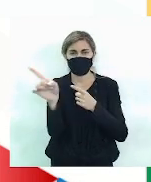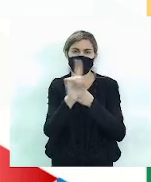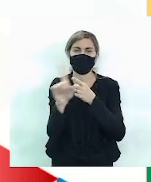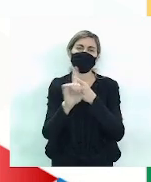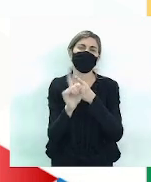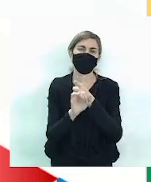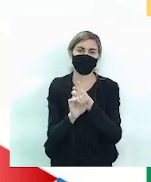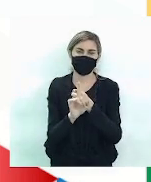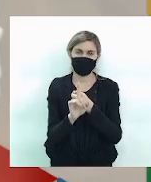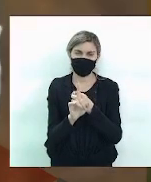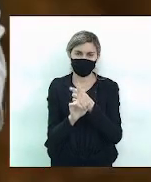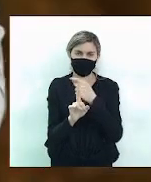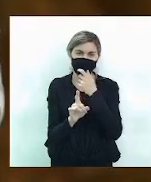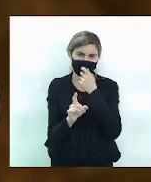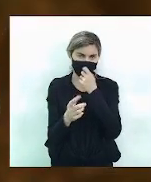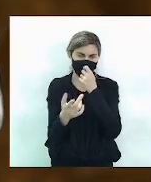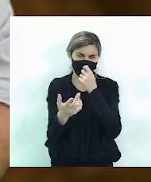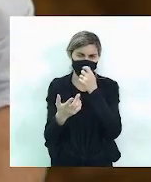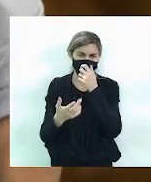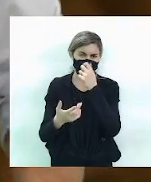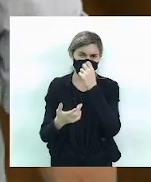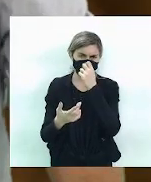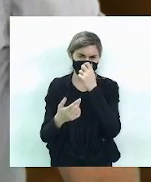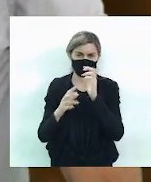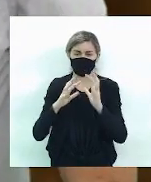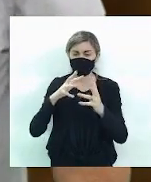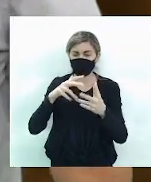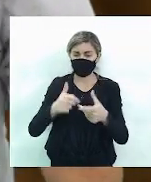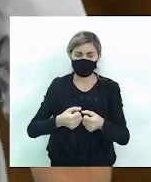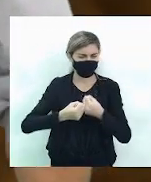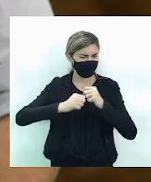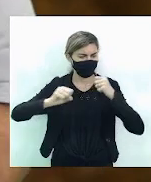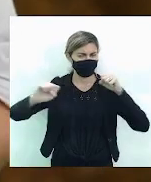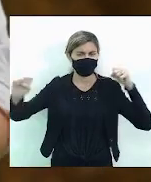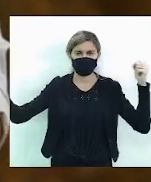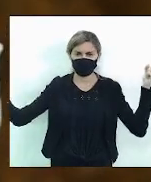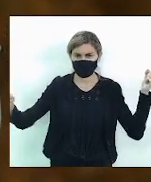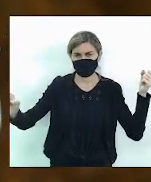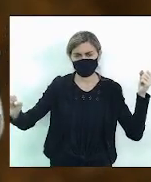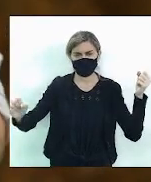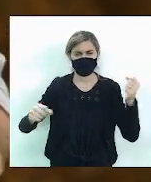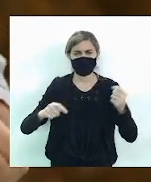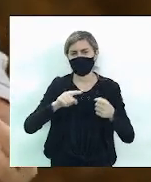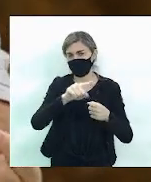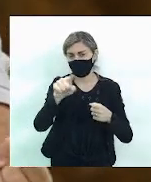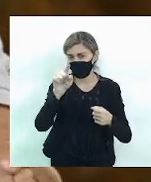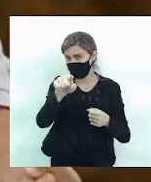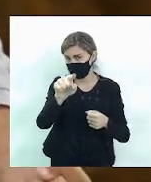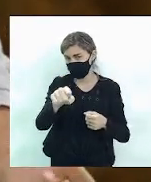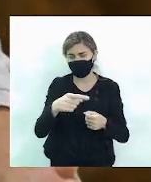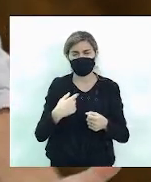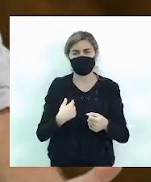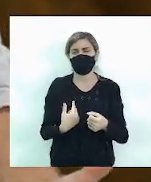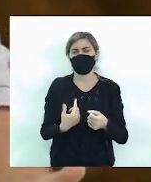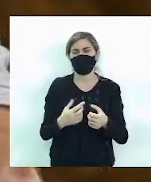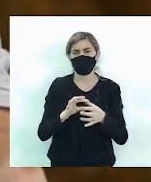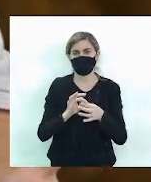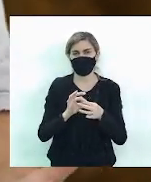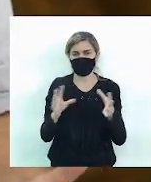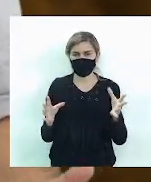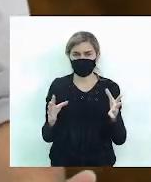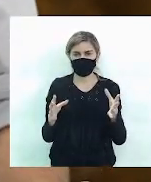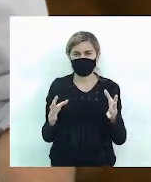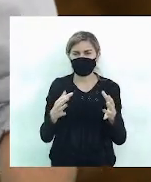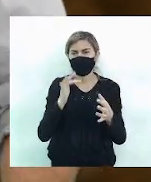deu não para ele. Deu não a ele. Tá entendendo? Veja só, o mundo é grande e o destino me espera. Não é você que vai me dar na primavera as